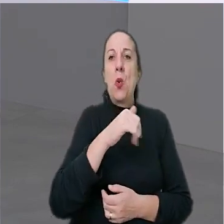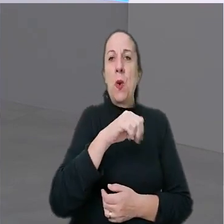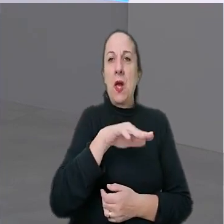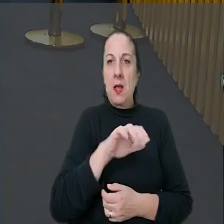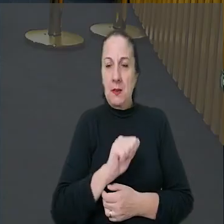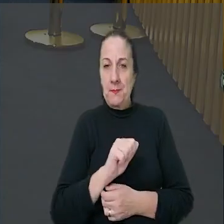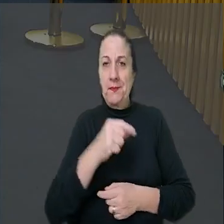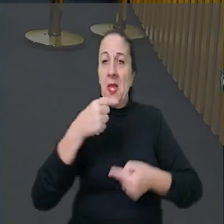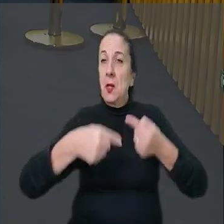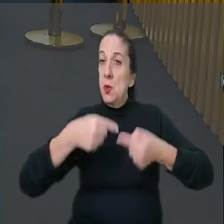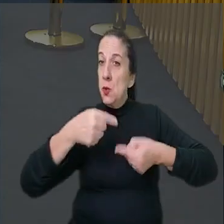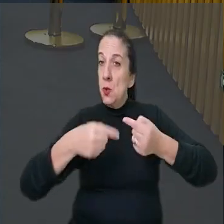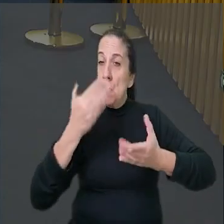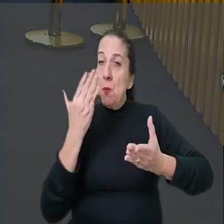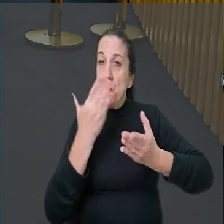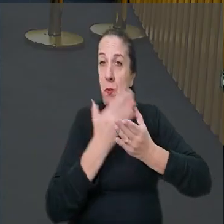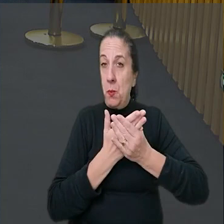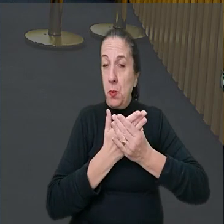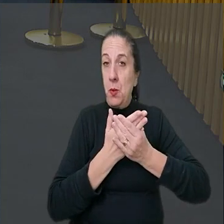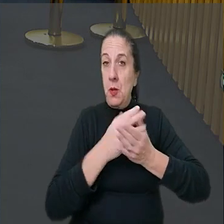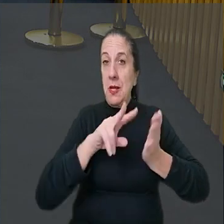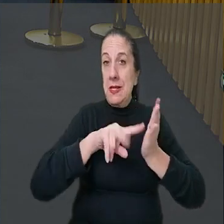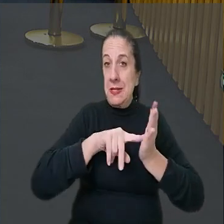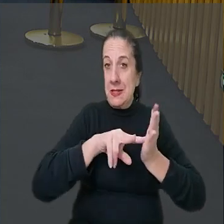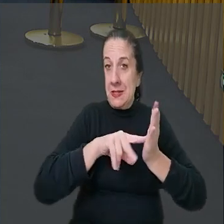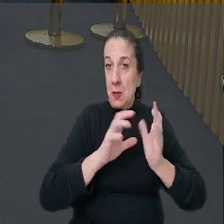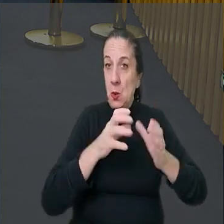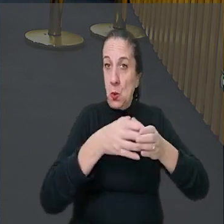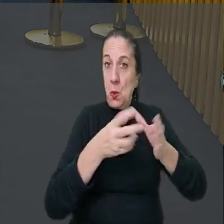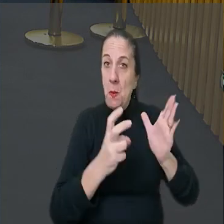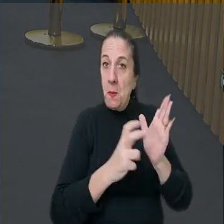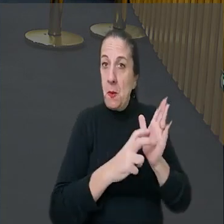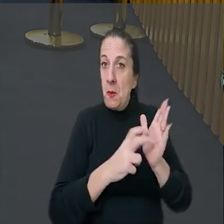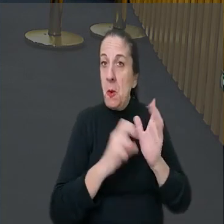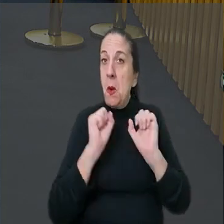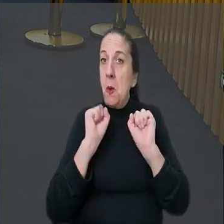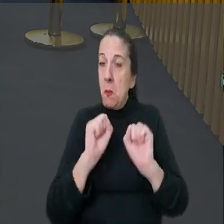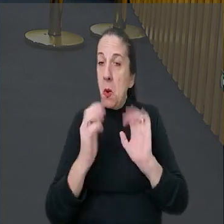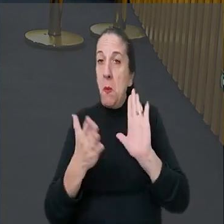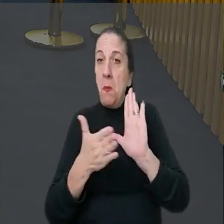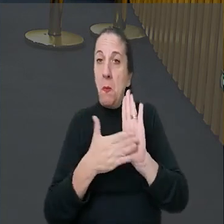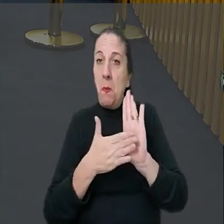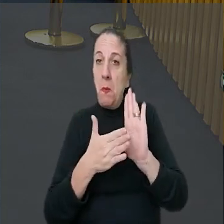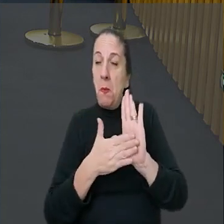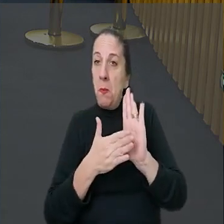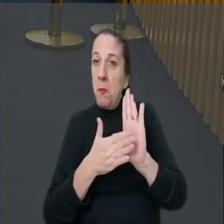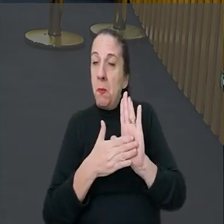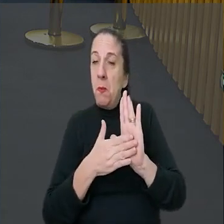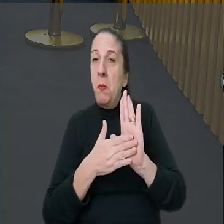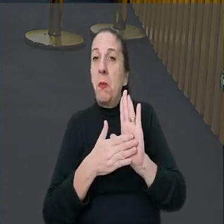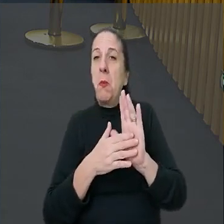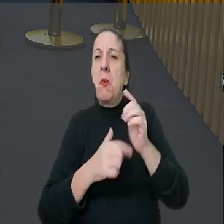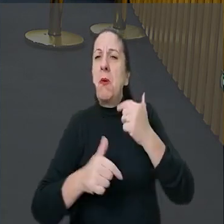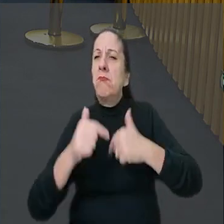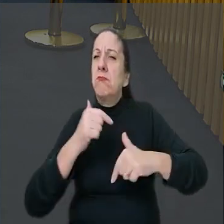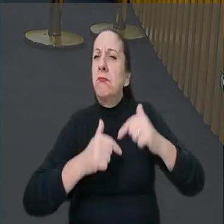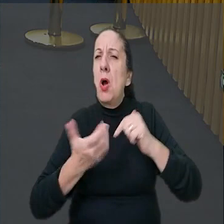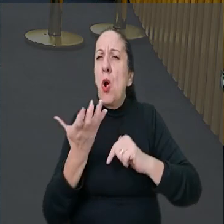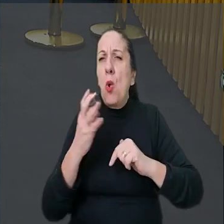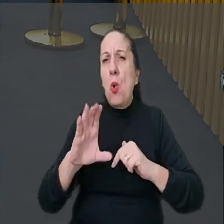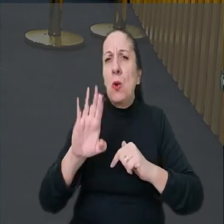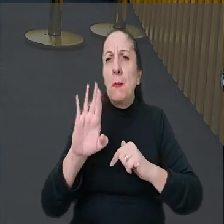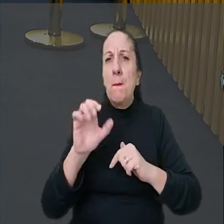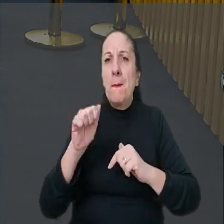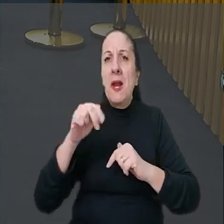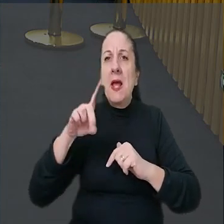Olá, Luana. A discussão no processo foi se o sindicato da categoria dos bancários poderia propor a reclamação trabalhista contra